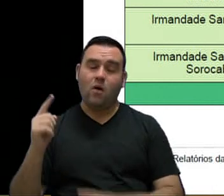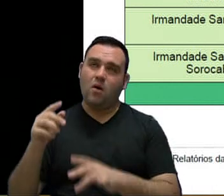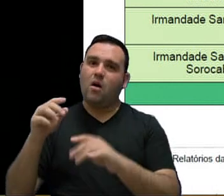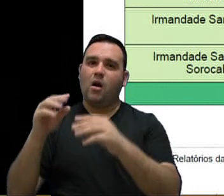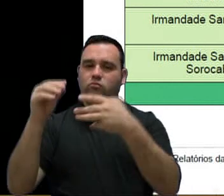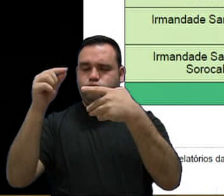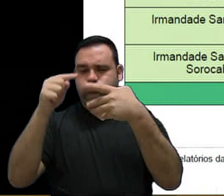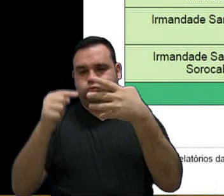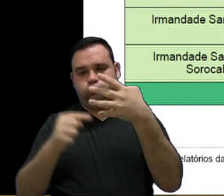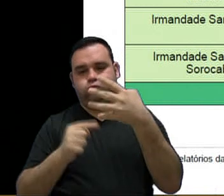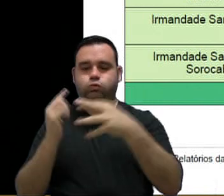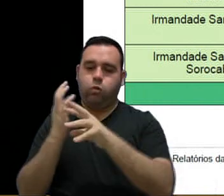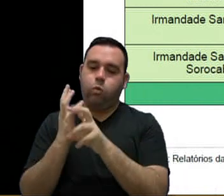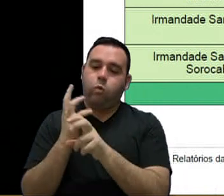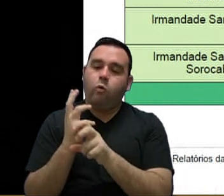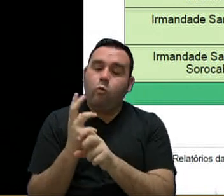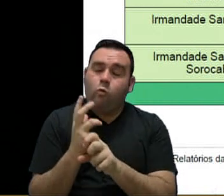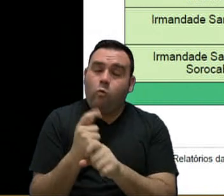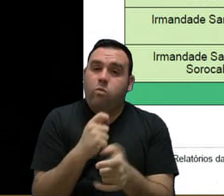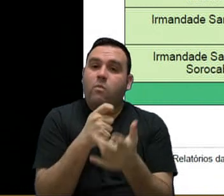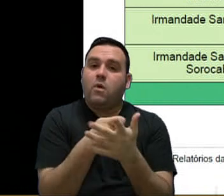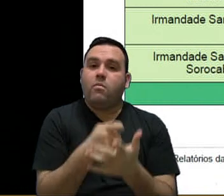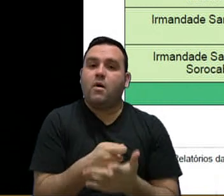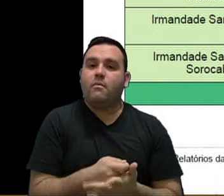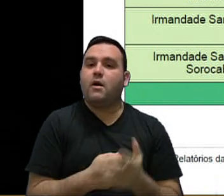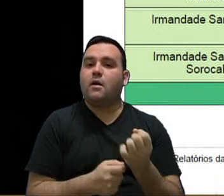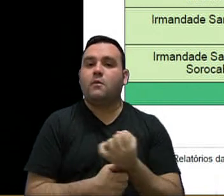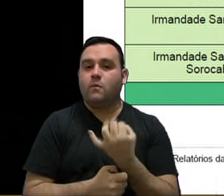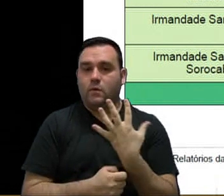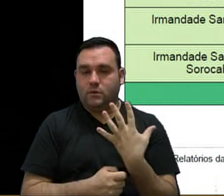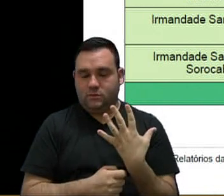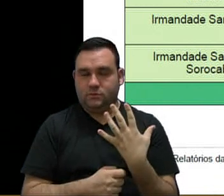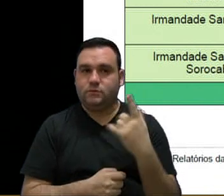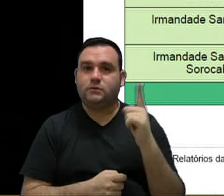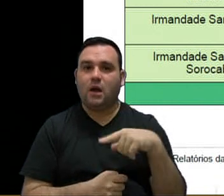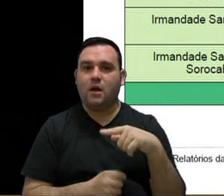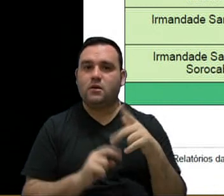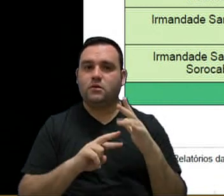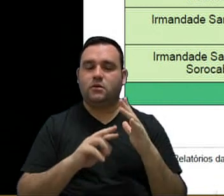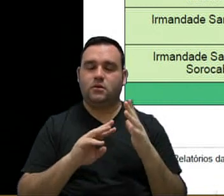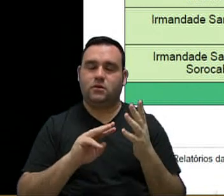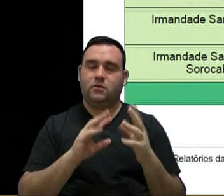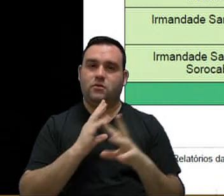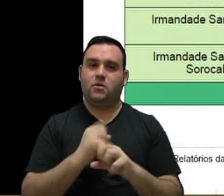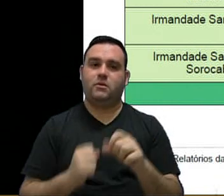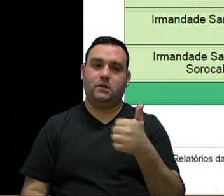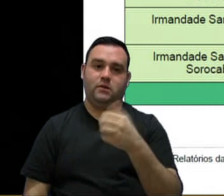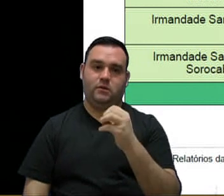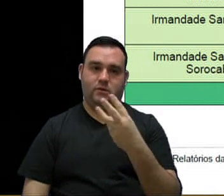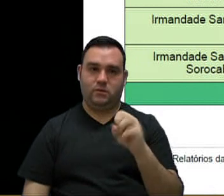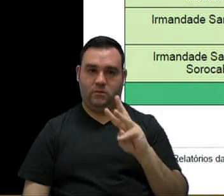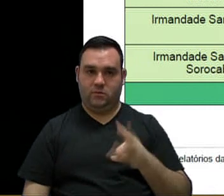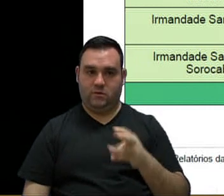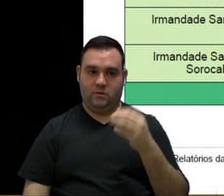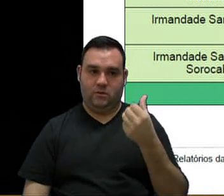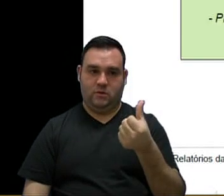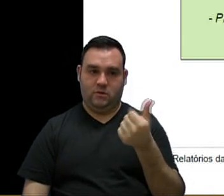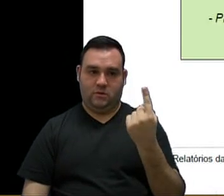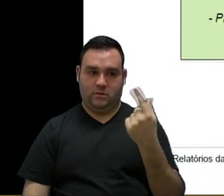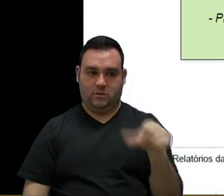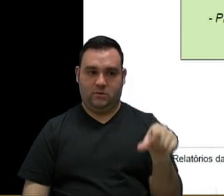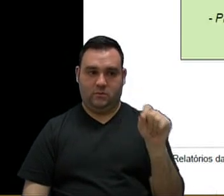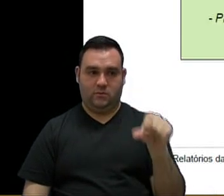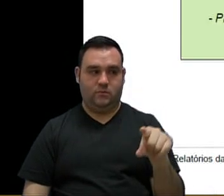totalizando o gasto com esses prestadores no primeiro quadrimestre o valor de 103 milhões 619